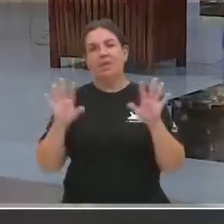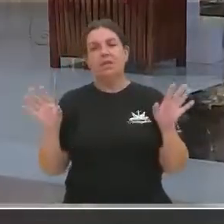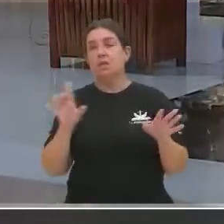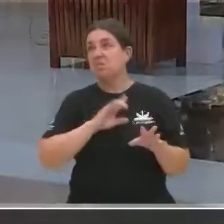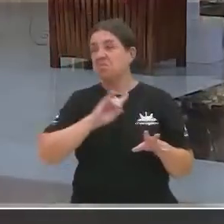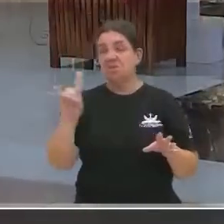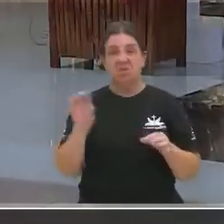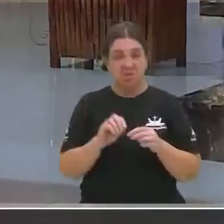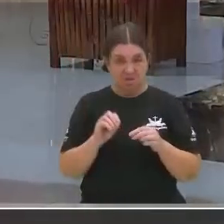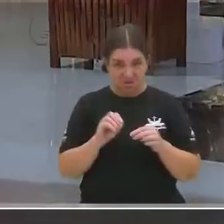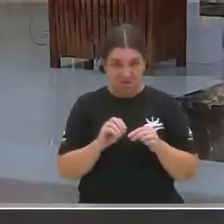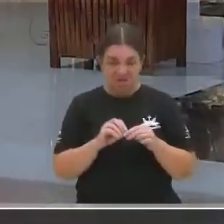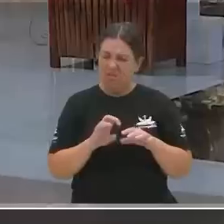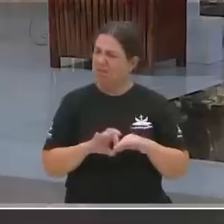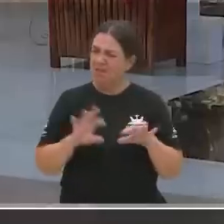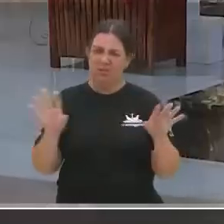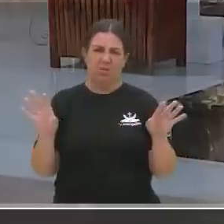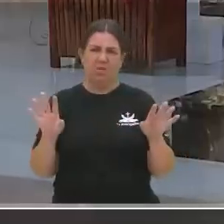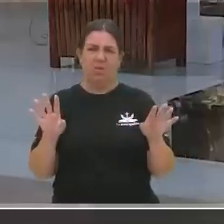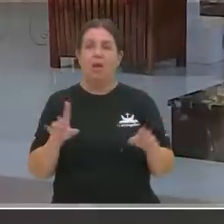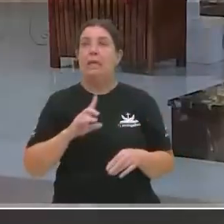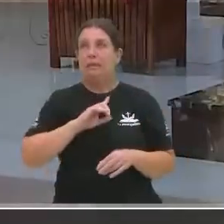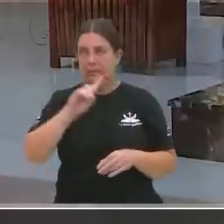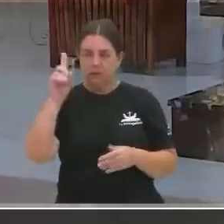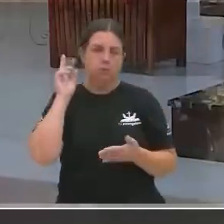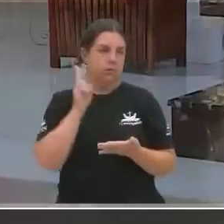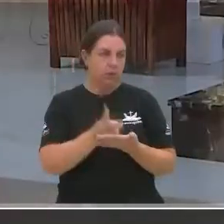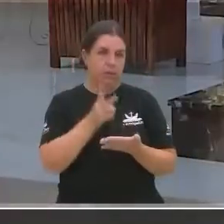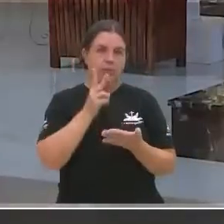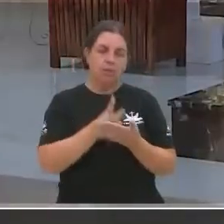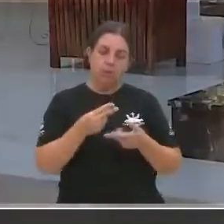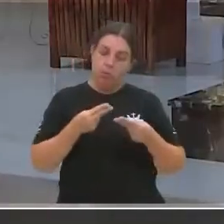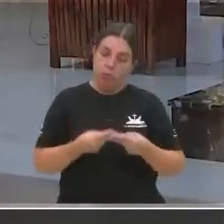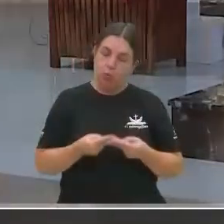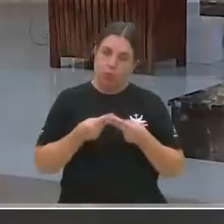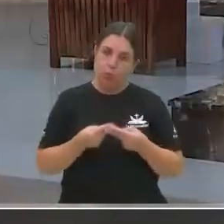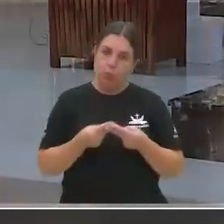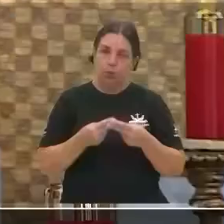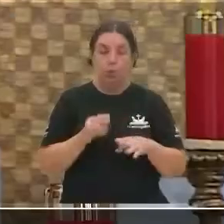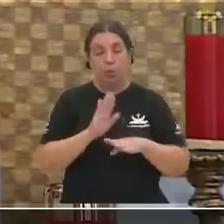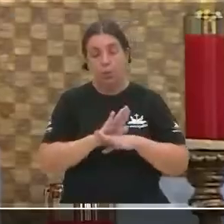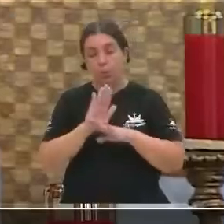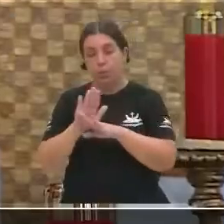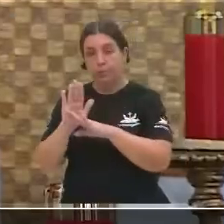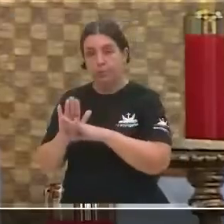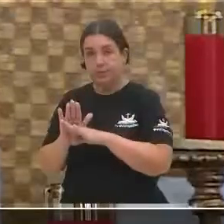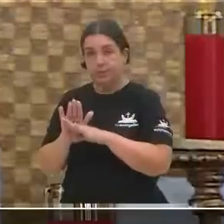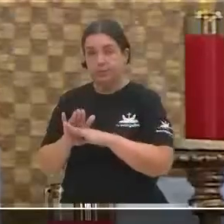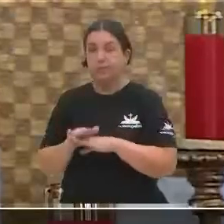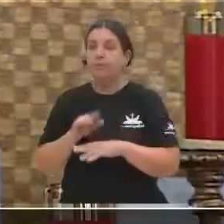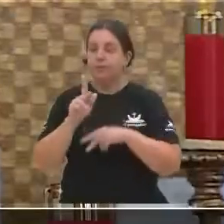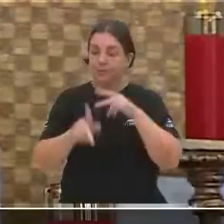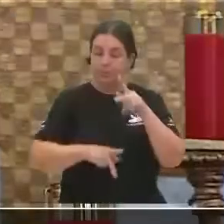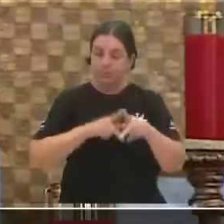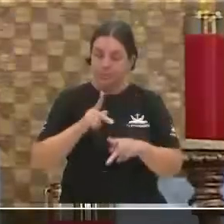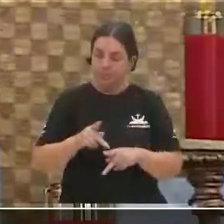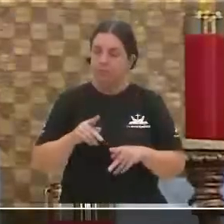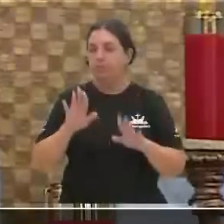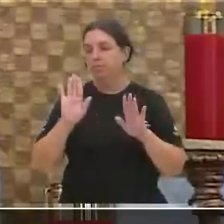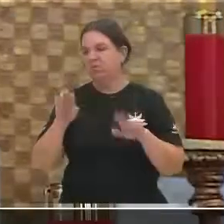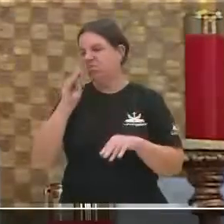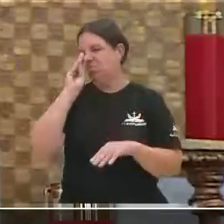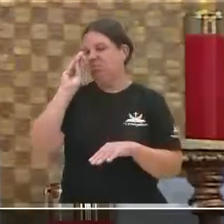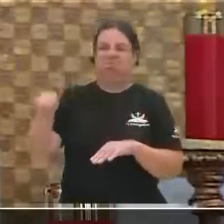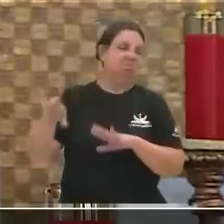Deus fez e Deus sempre ali ajudando o povo vira as